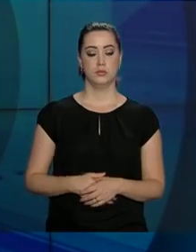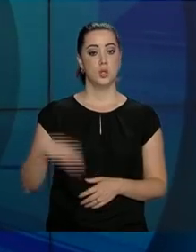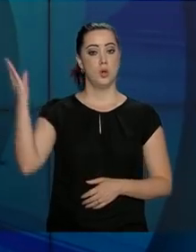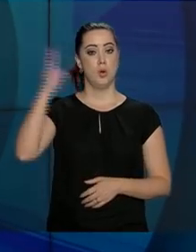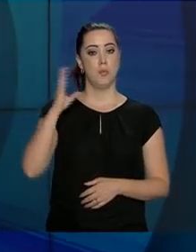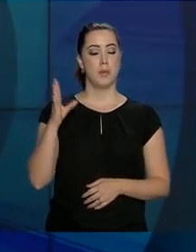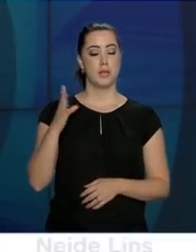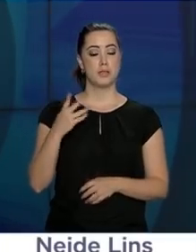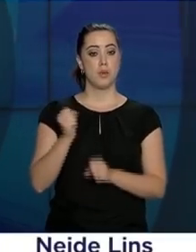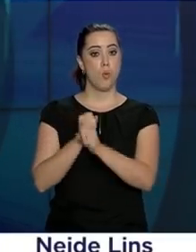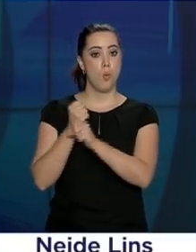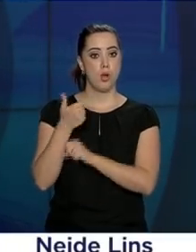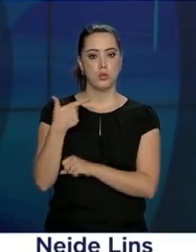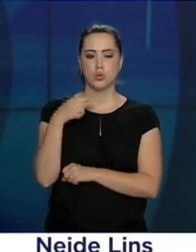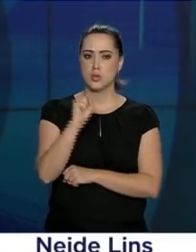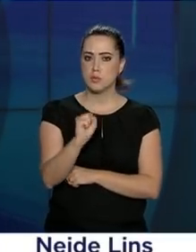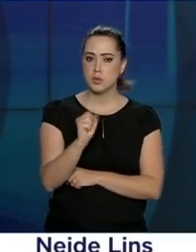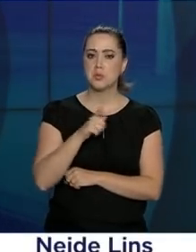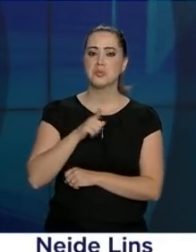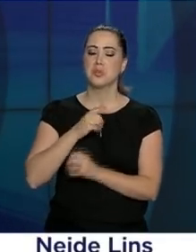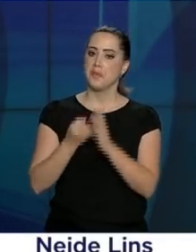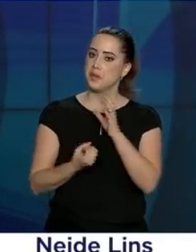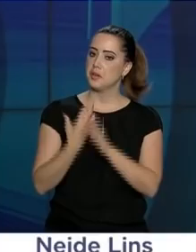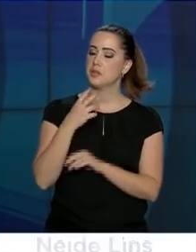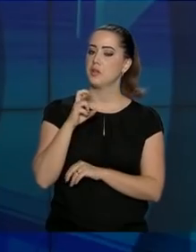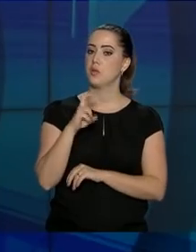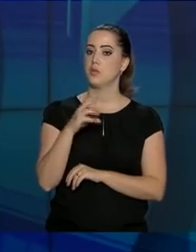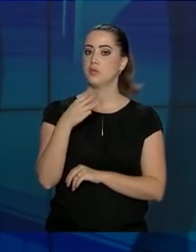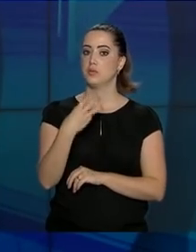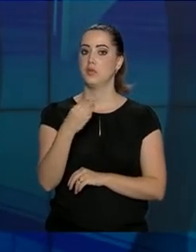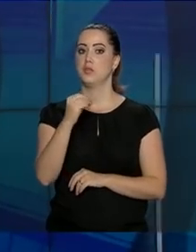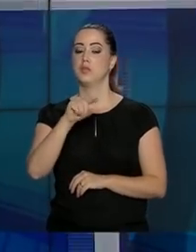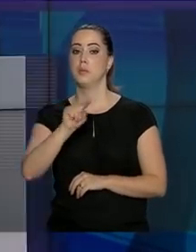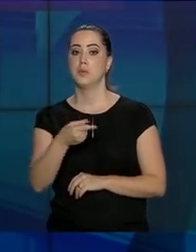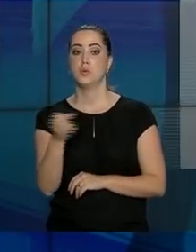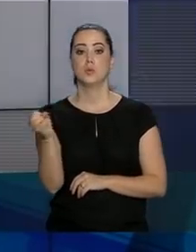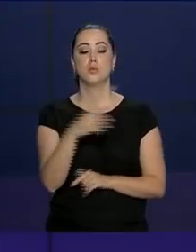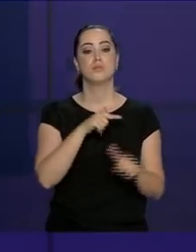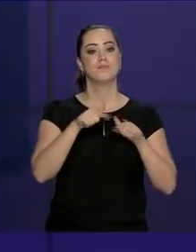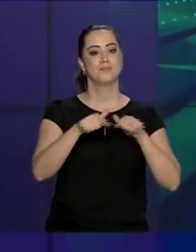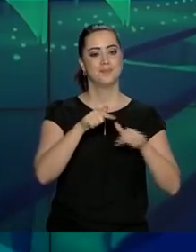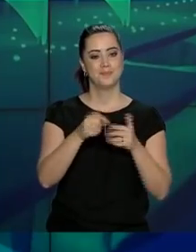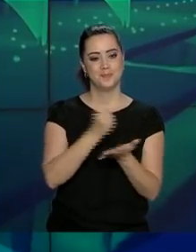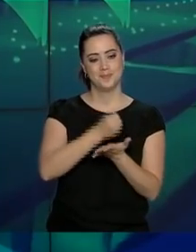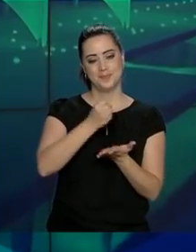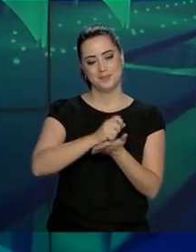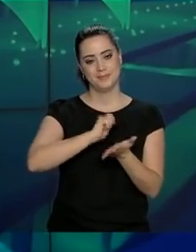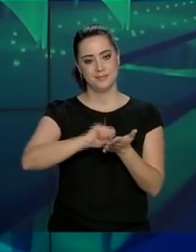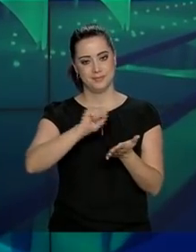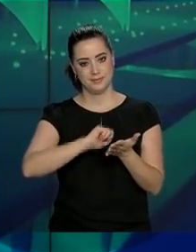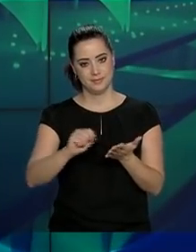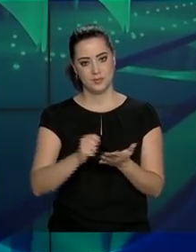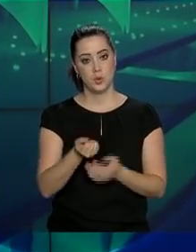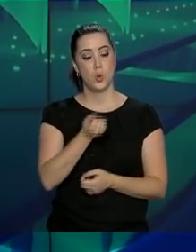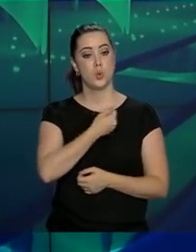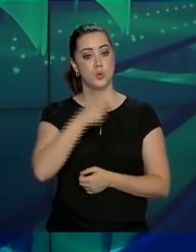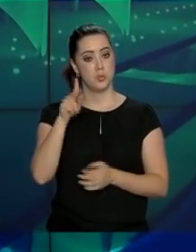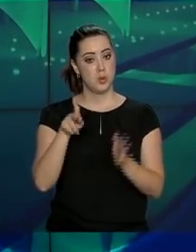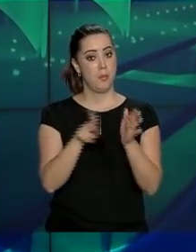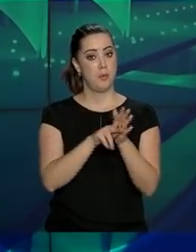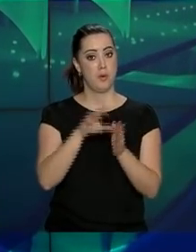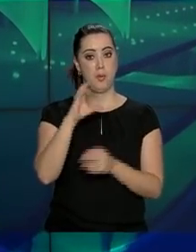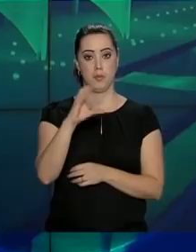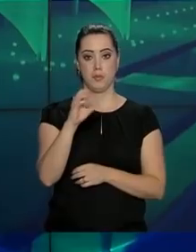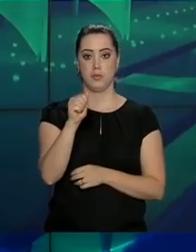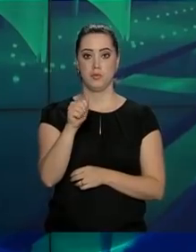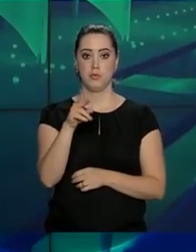O Brasil fechou o ano de 2018 com a geração de quase 530 mil novos empregos com carteira assinada. Os dados